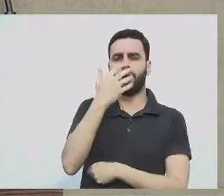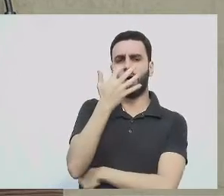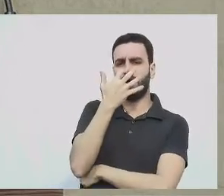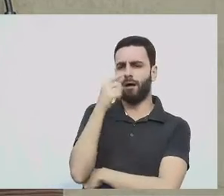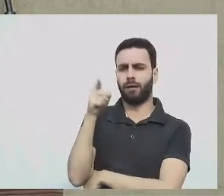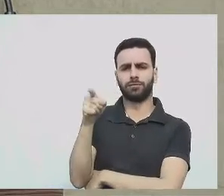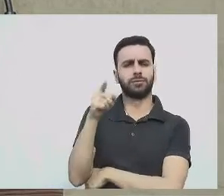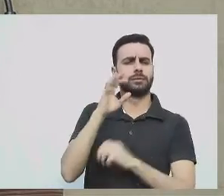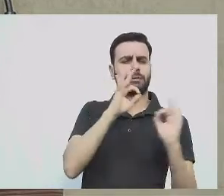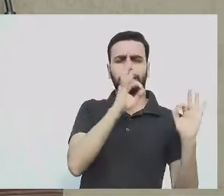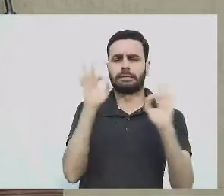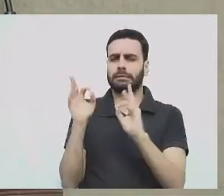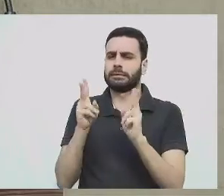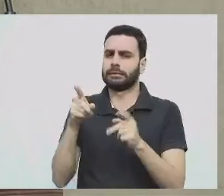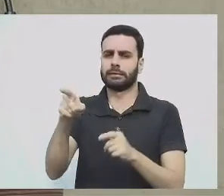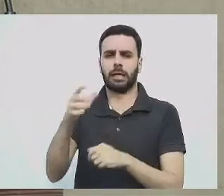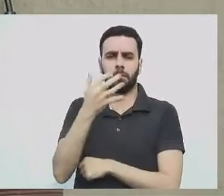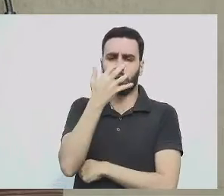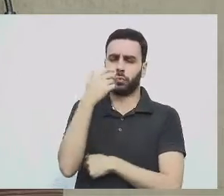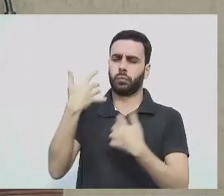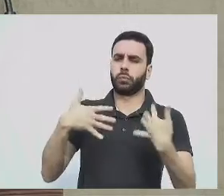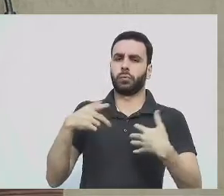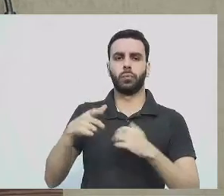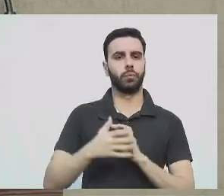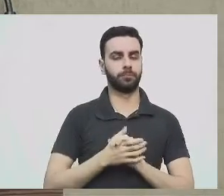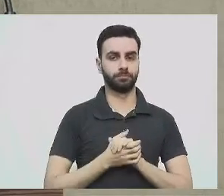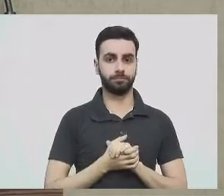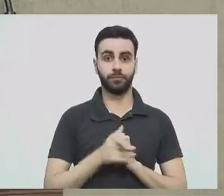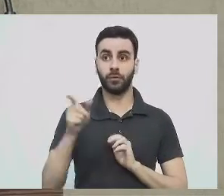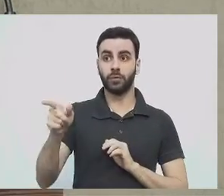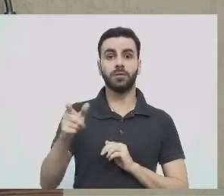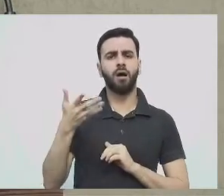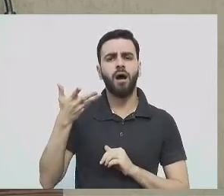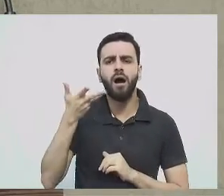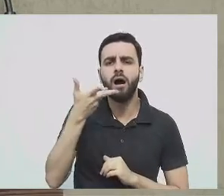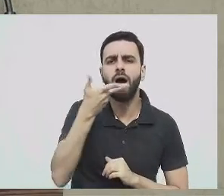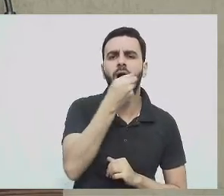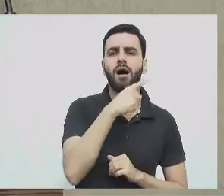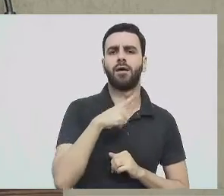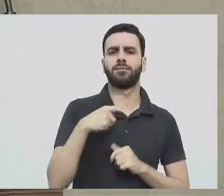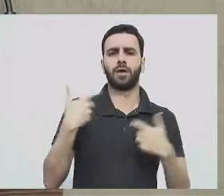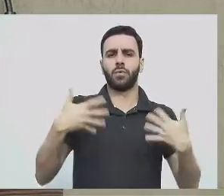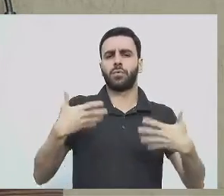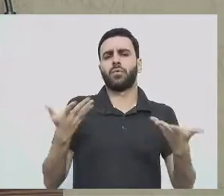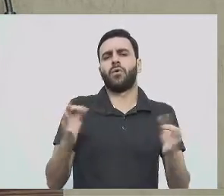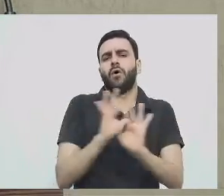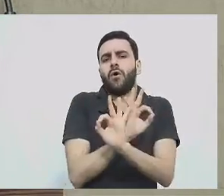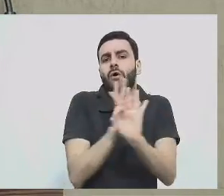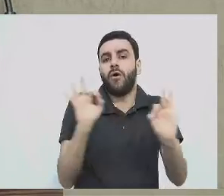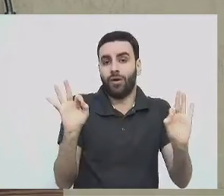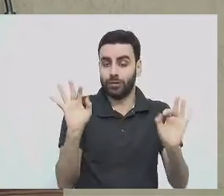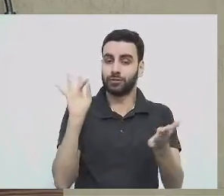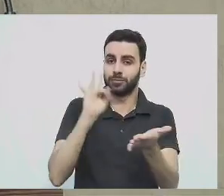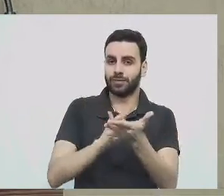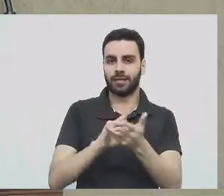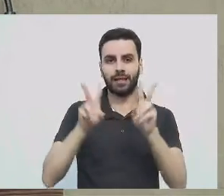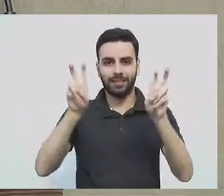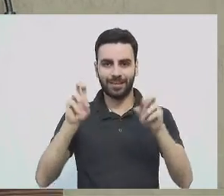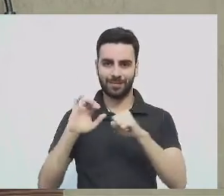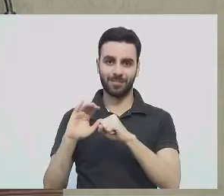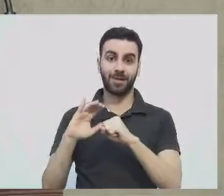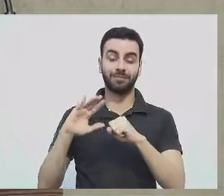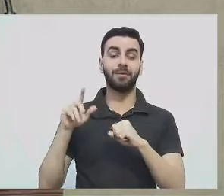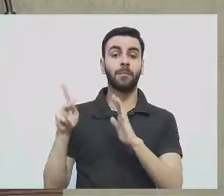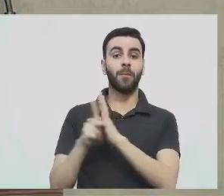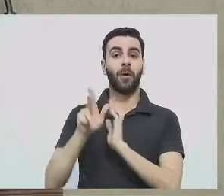do senhor nas palavras que o senhor coloca aqui nessa casa. O senhor tem o dom da palavra e hoje não foi diferente frente à Univiçosa. Parabenizar